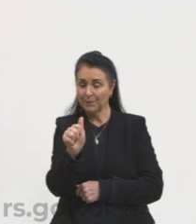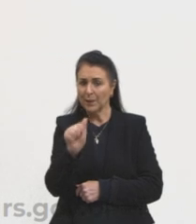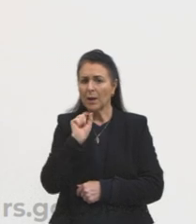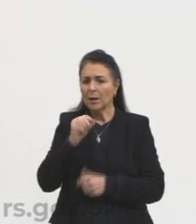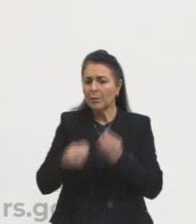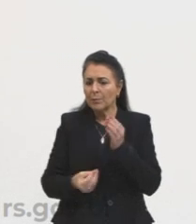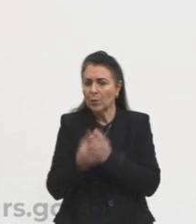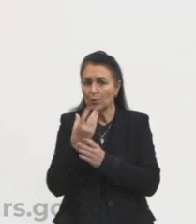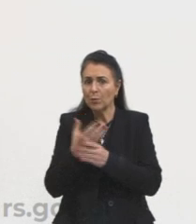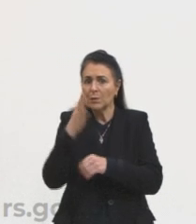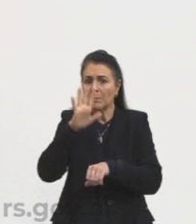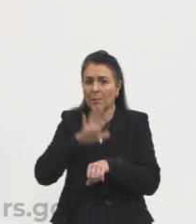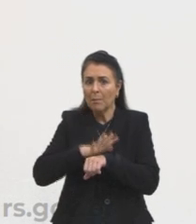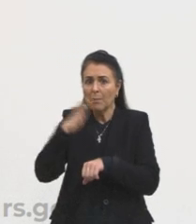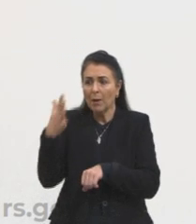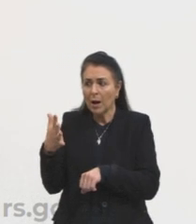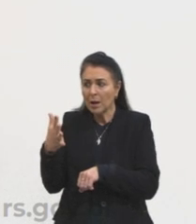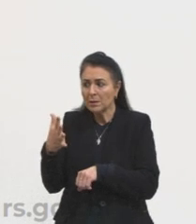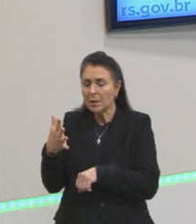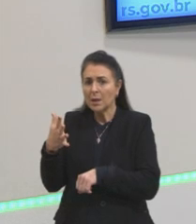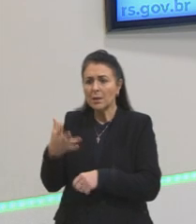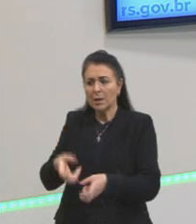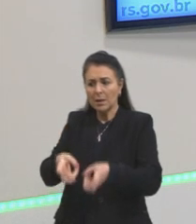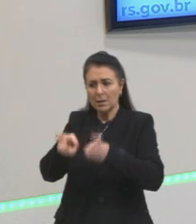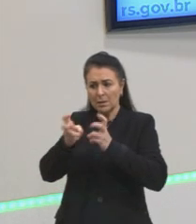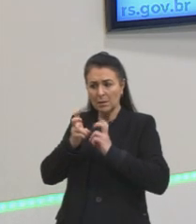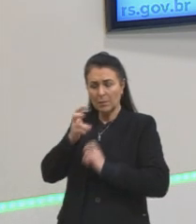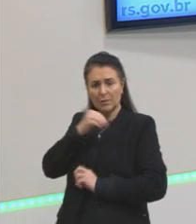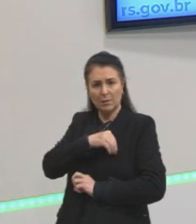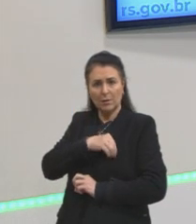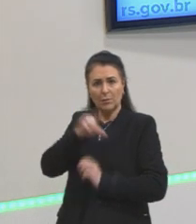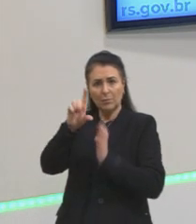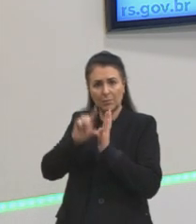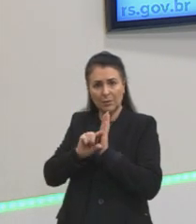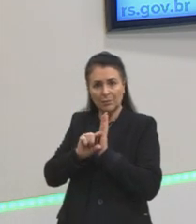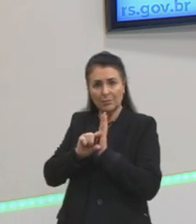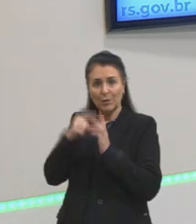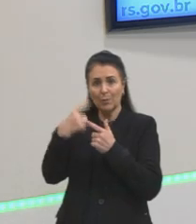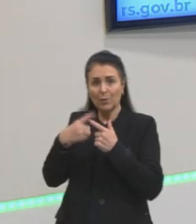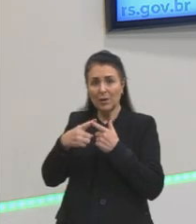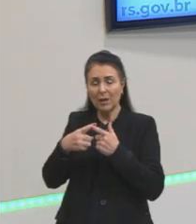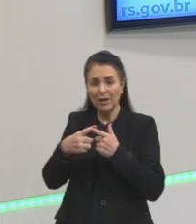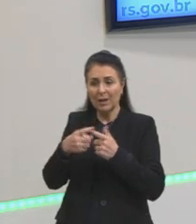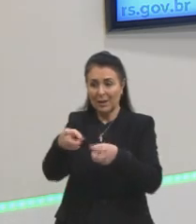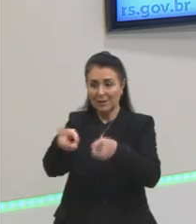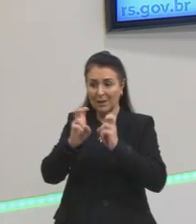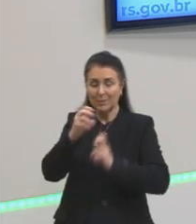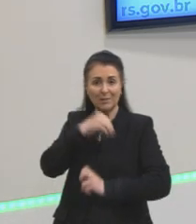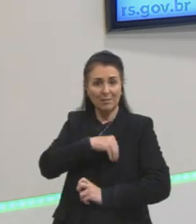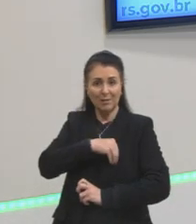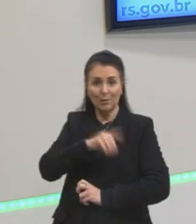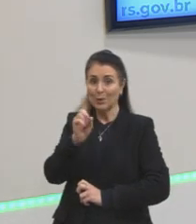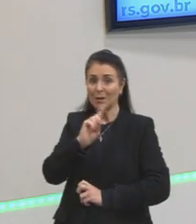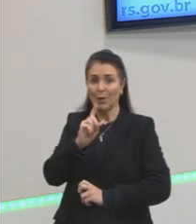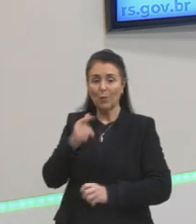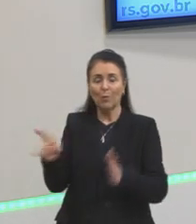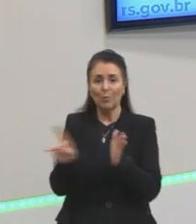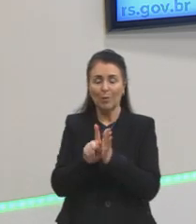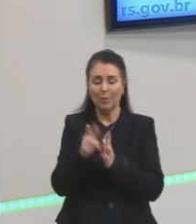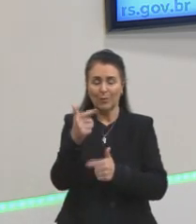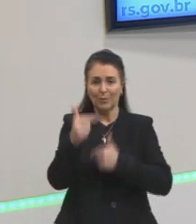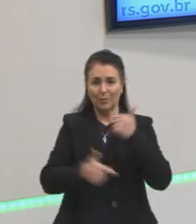porque ele é recebe apenas a força do seu trabalho e não seu trabalho porque se ele receber o trabalho